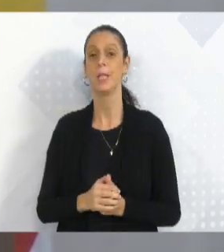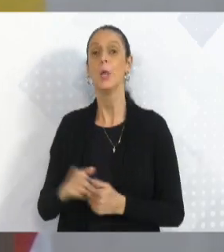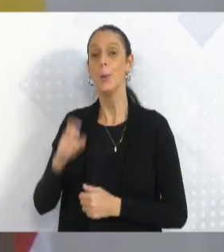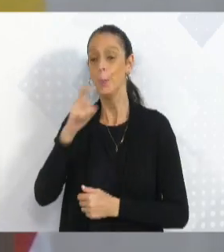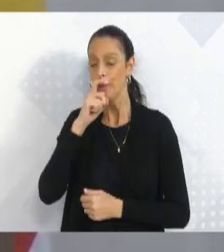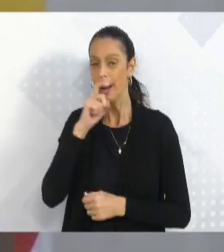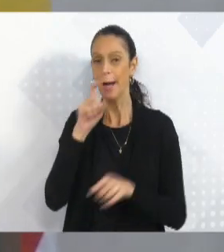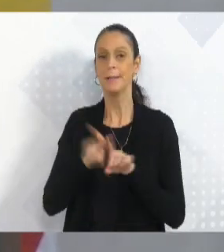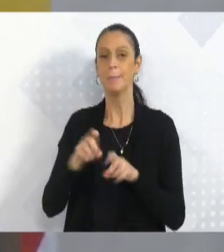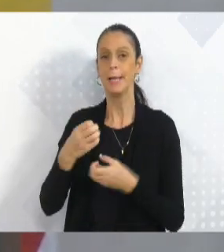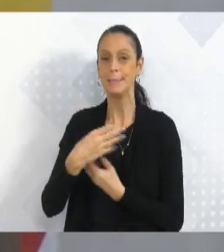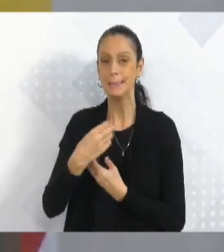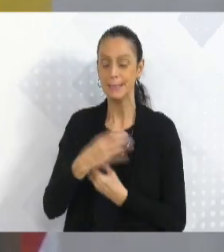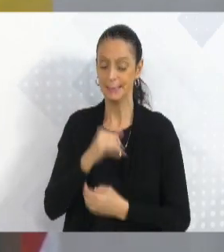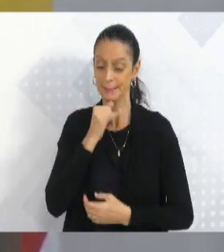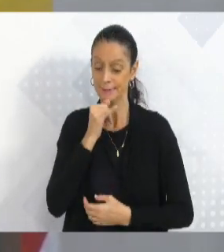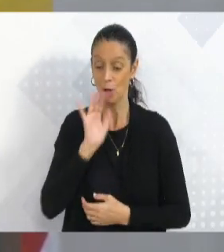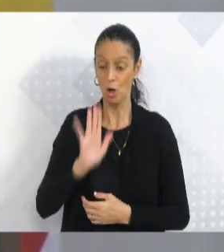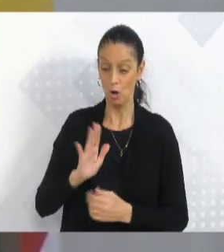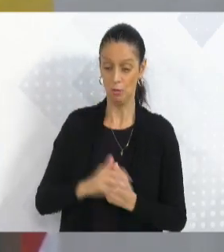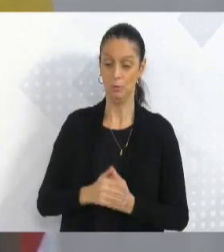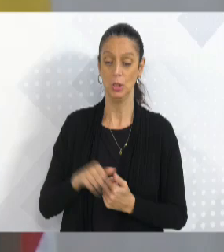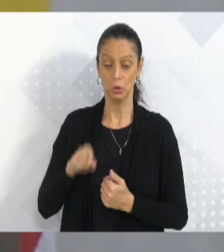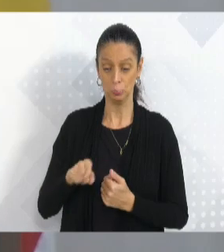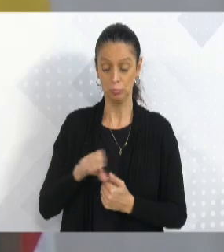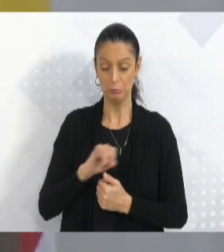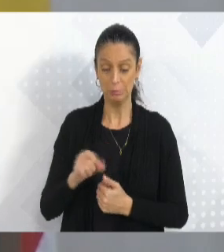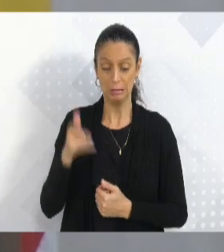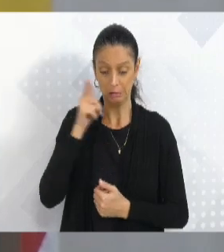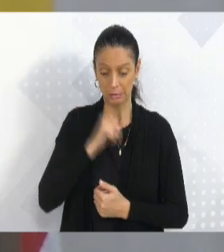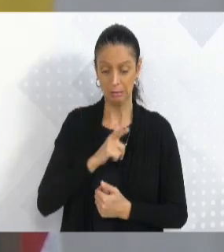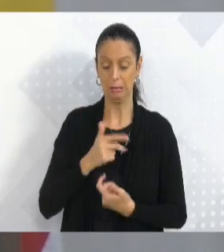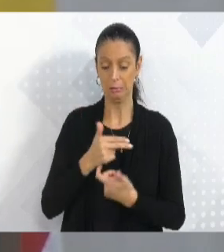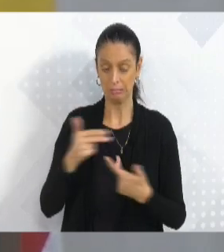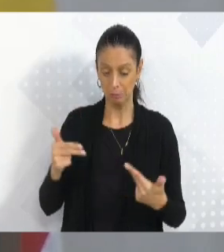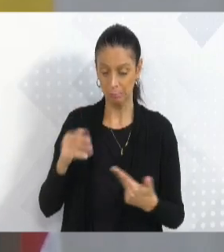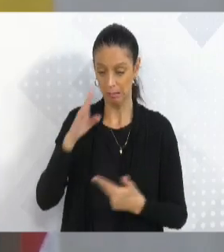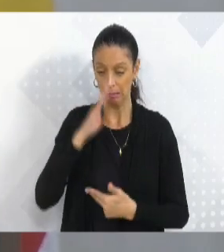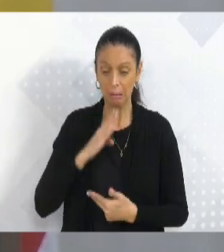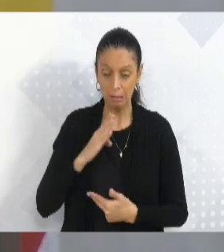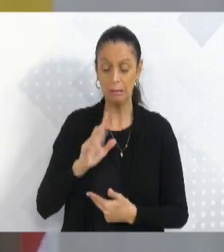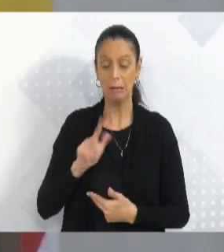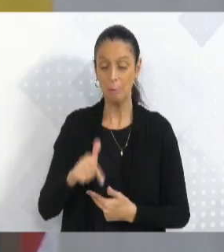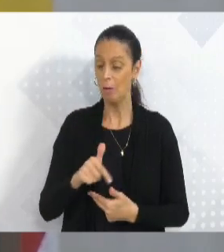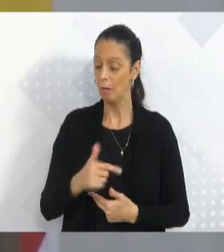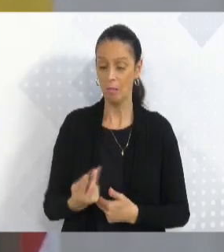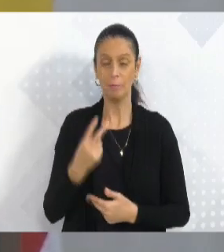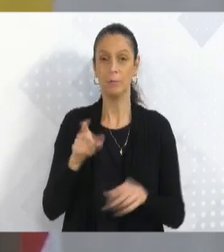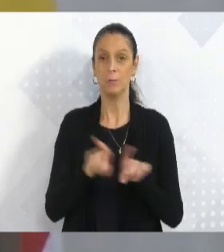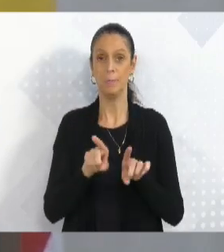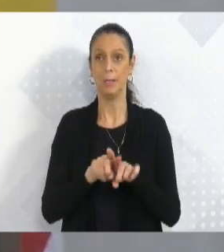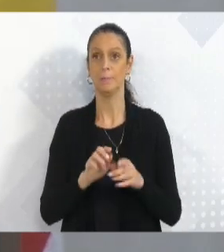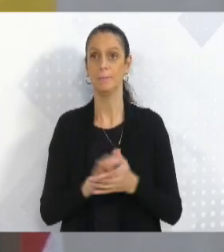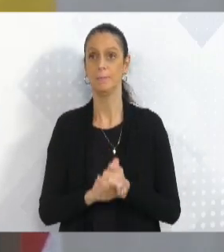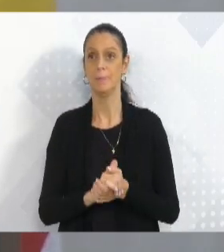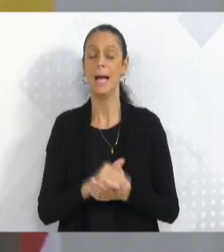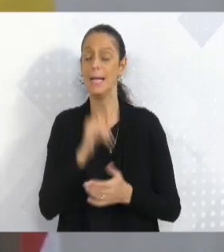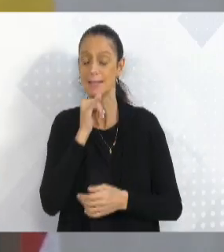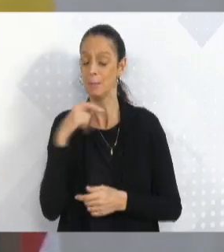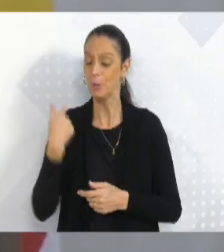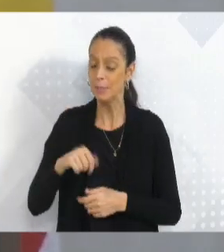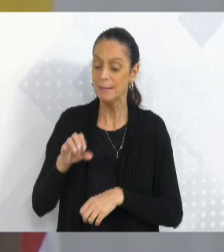começa com bolsa gás com bolsa cinema com bolsa